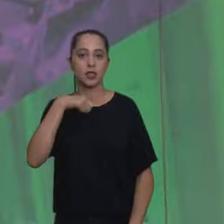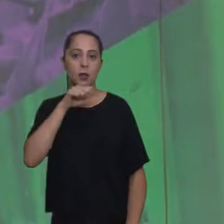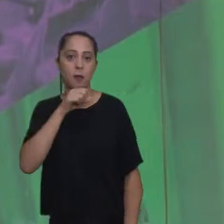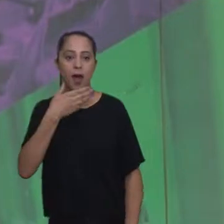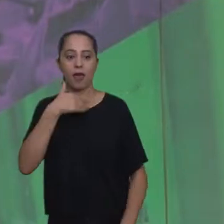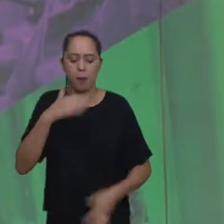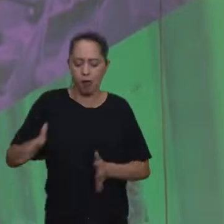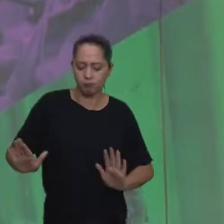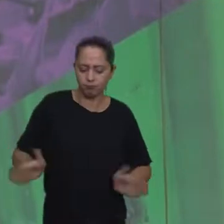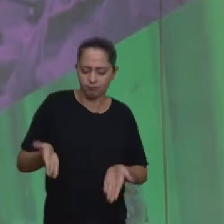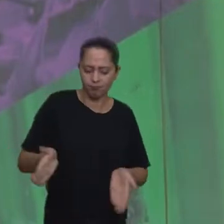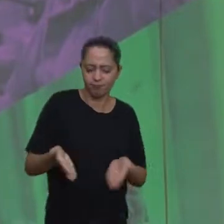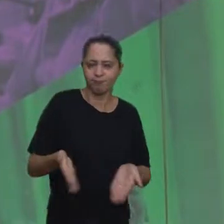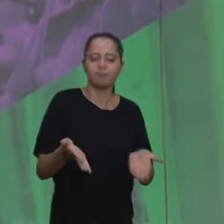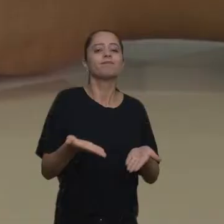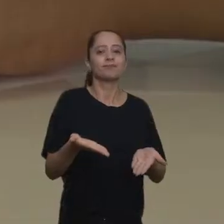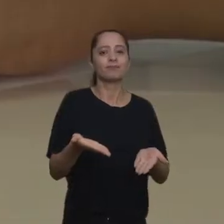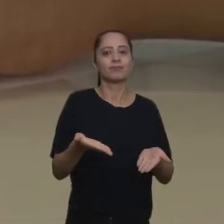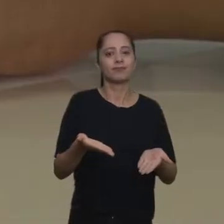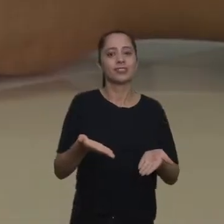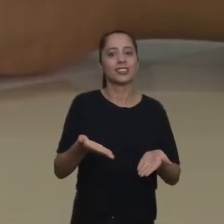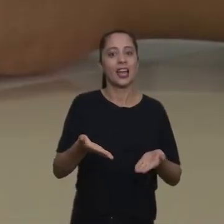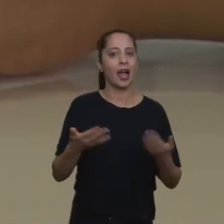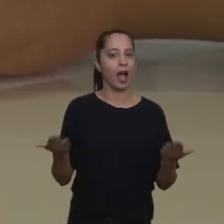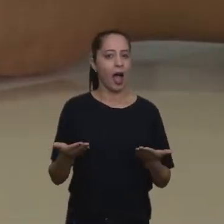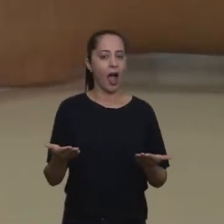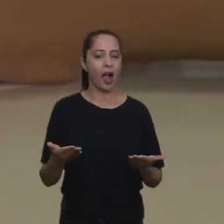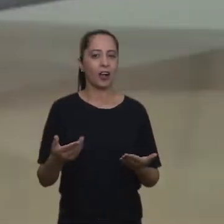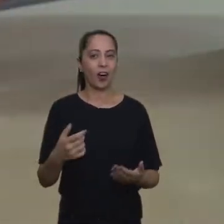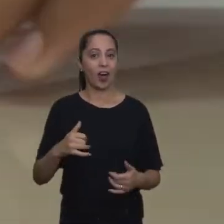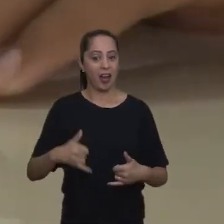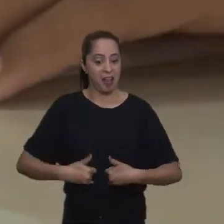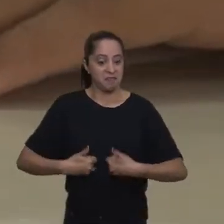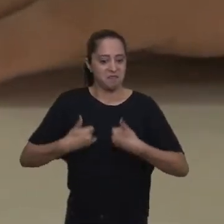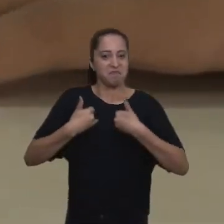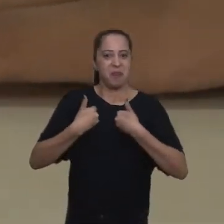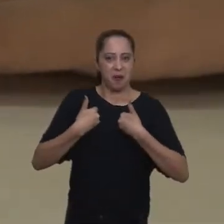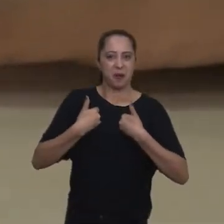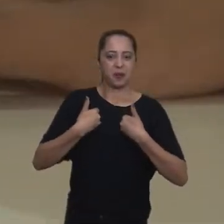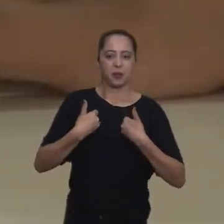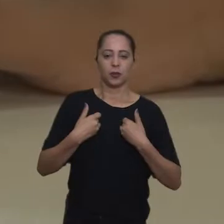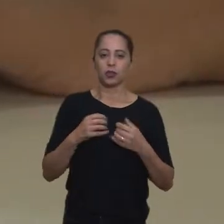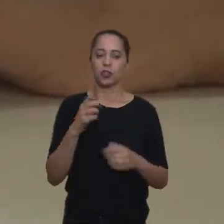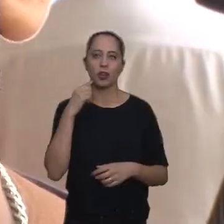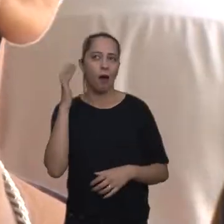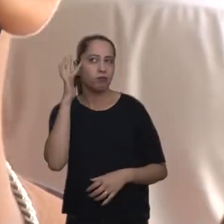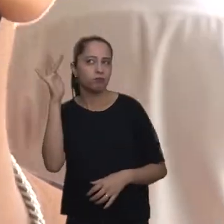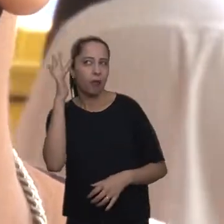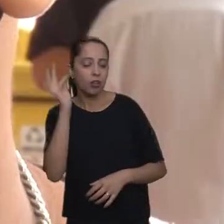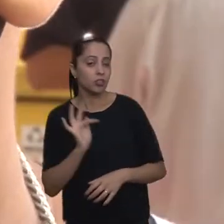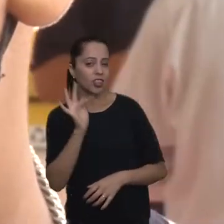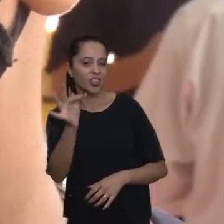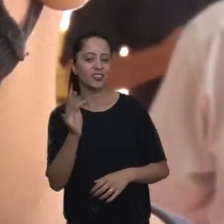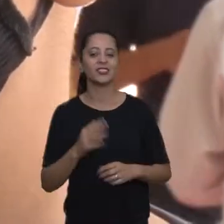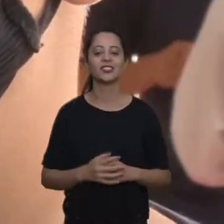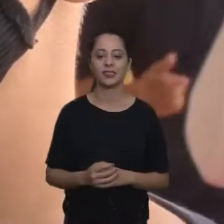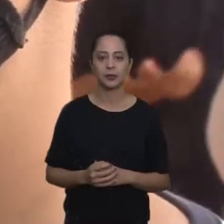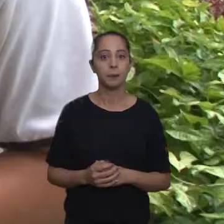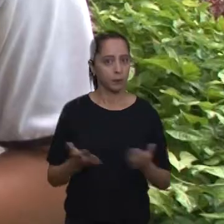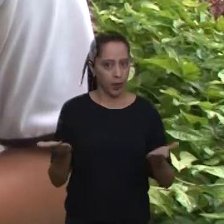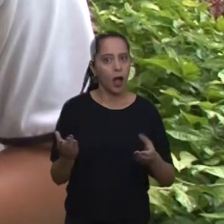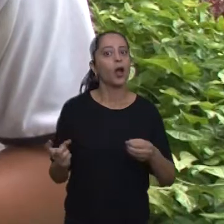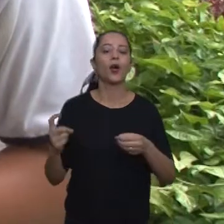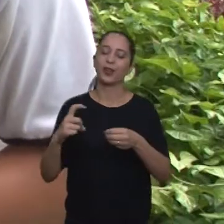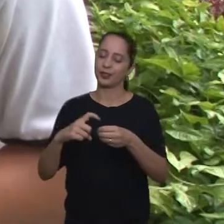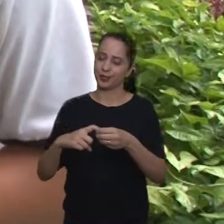foi ex-aluno da instituição. Com esse exemplo e também estímulo, ele se diz motivado e já faz planos para o futuro.